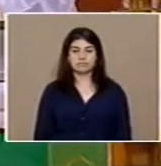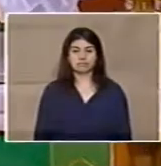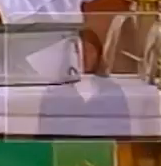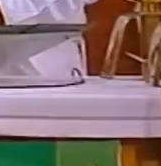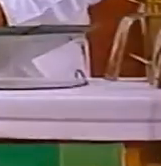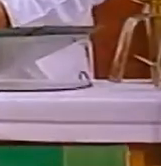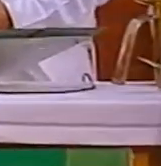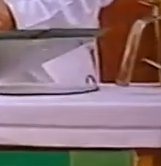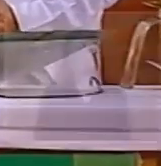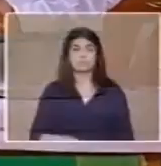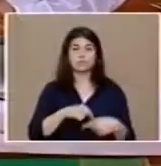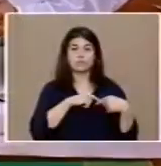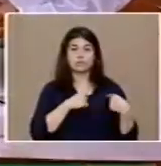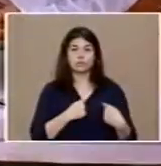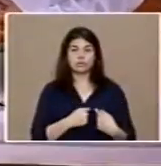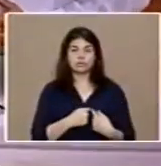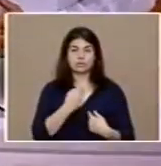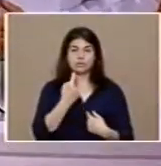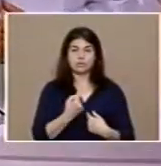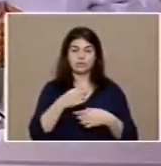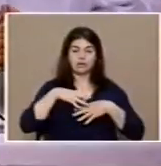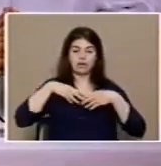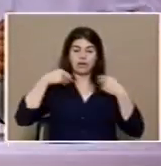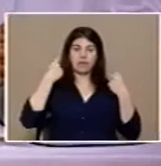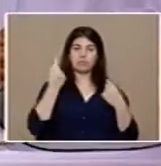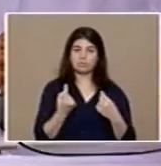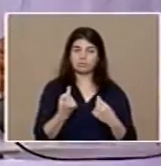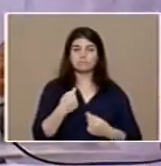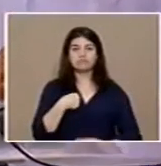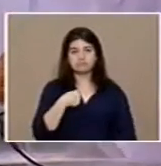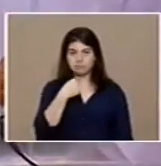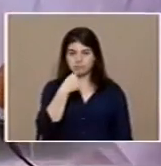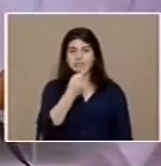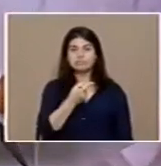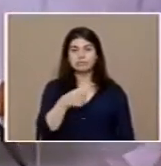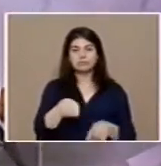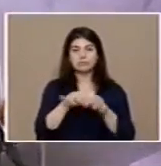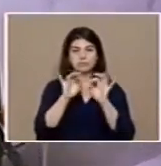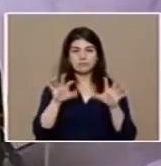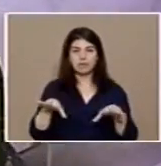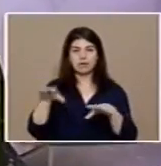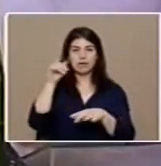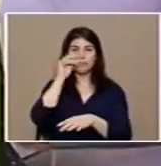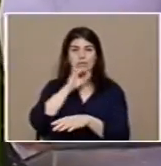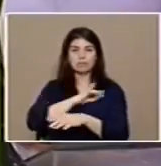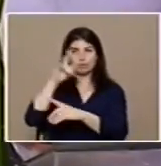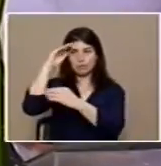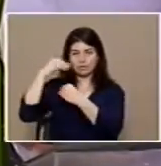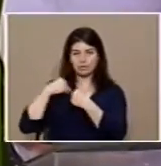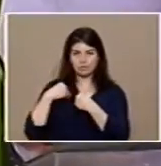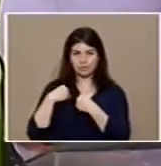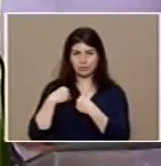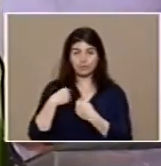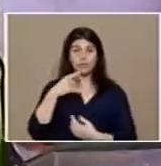e não só coração e numa só alma ousamos dizer como o senhor nos ensinou Pai Nosso